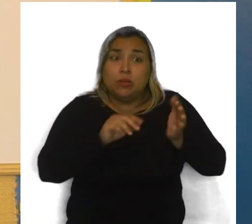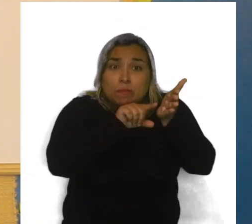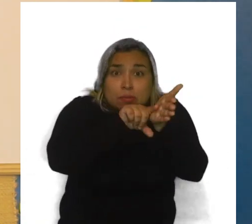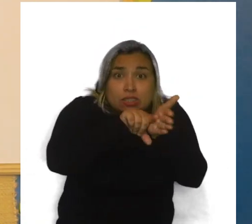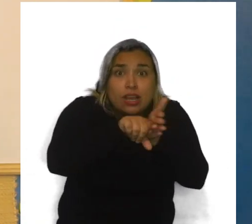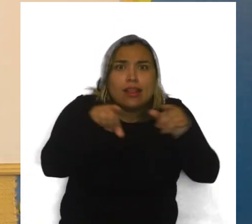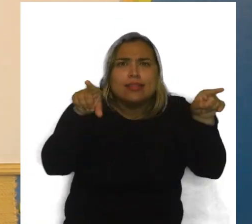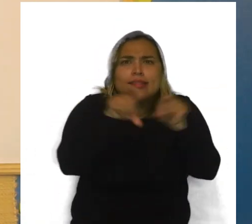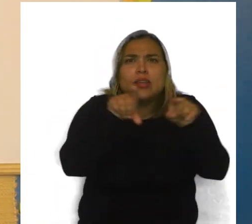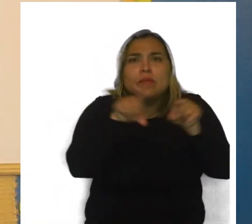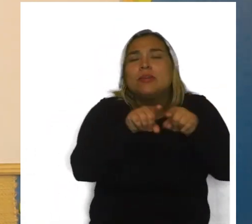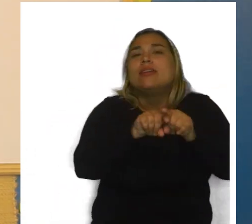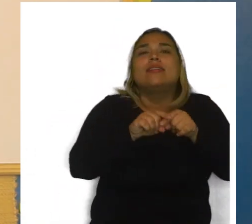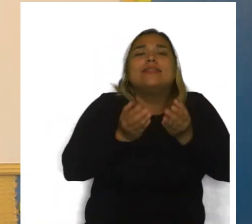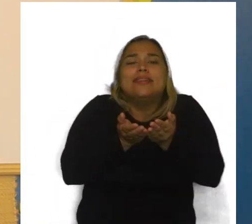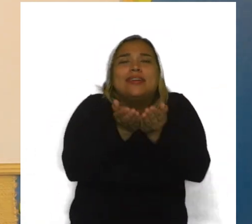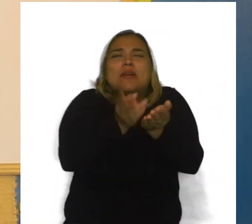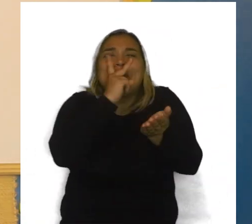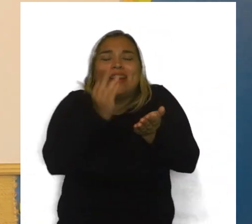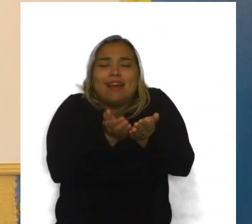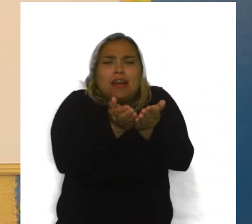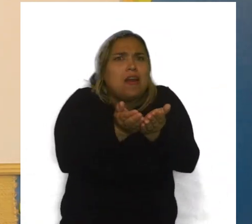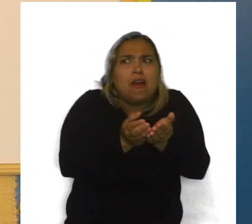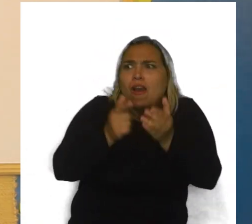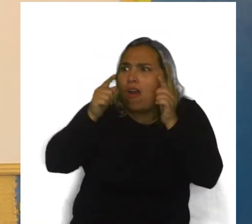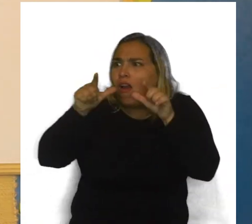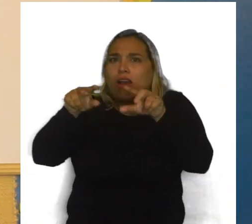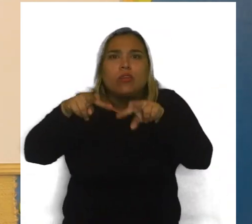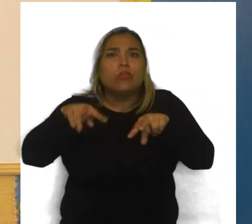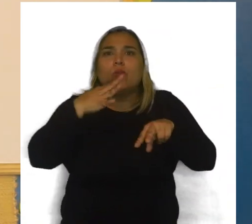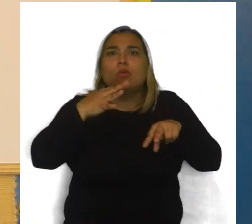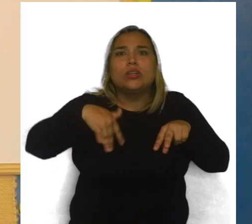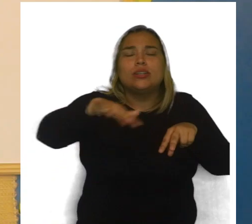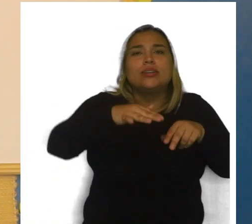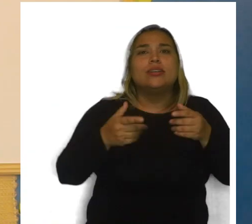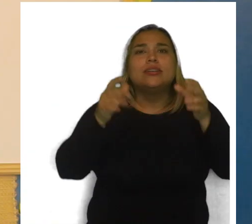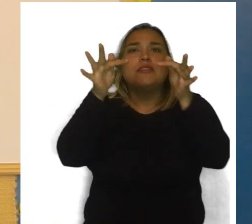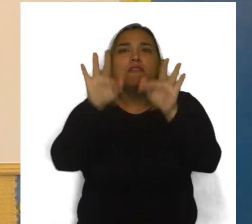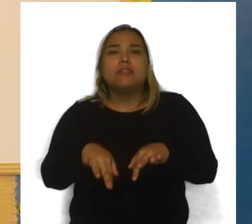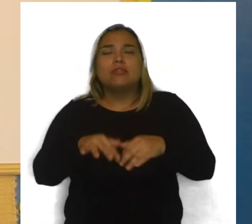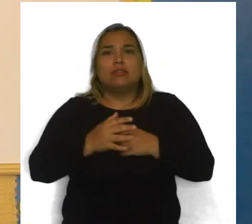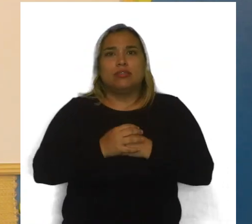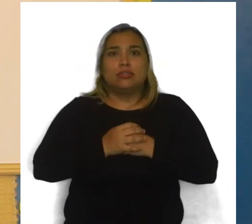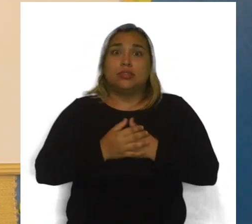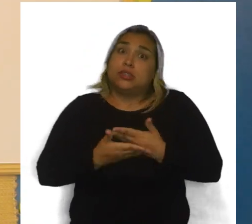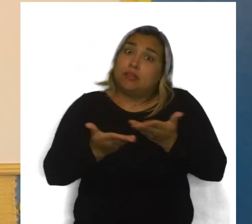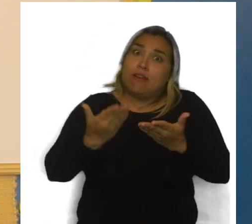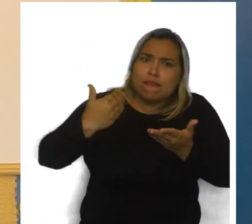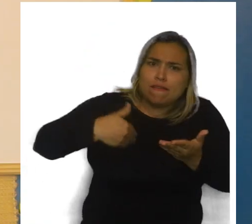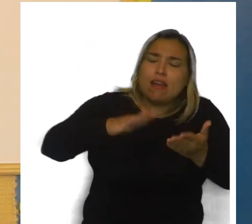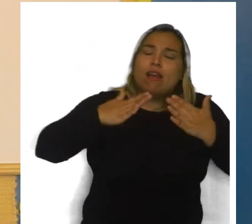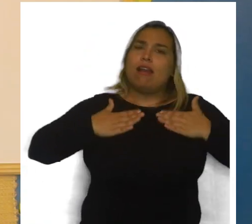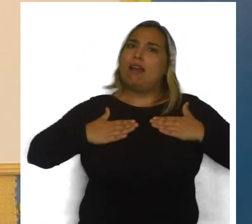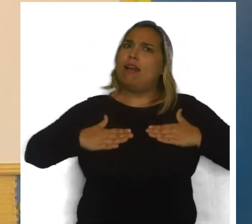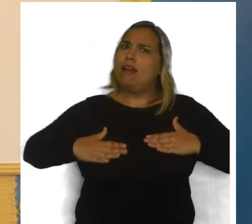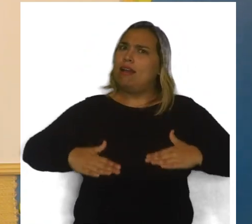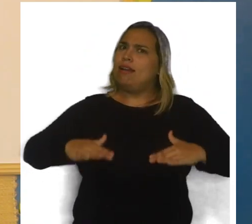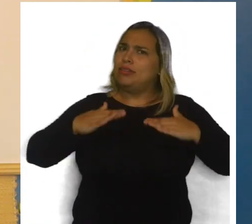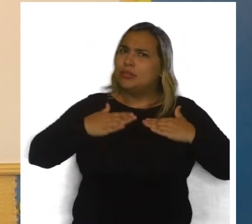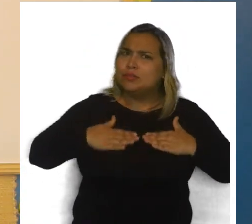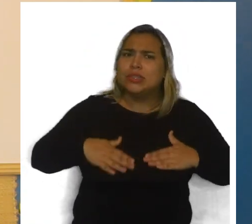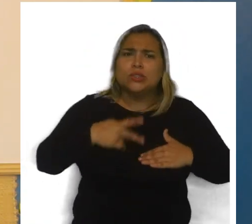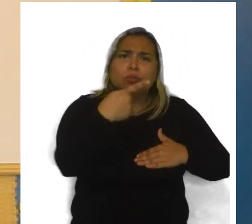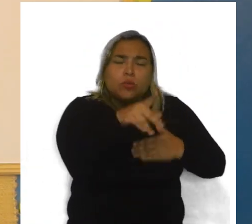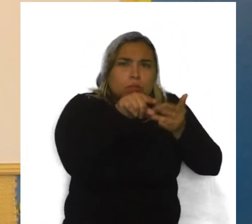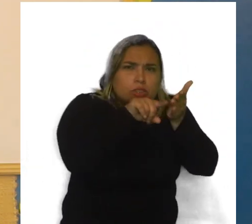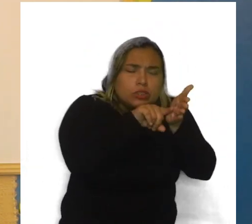também navegar por mares desconhecidos sem saber muito onde vai chegar. Então vai com calma. Faça a